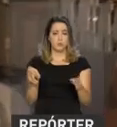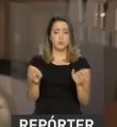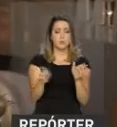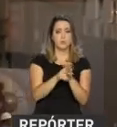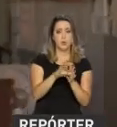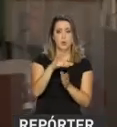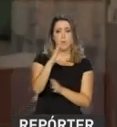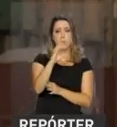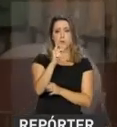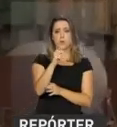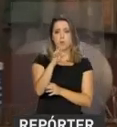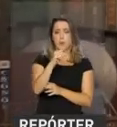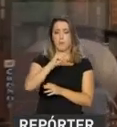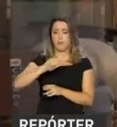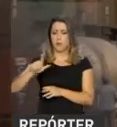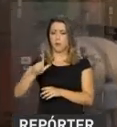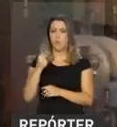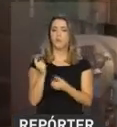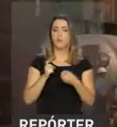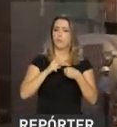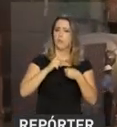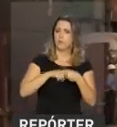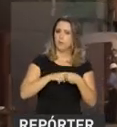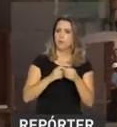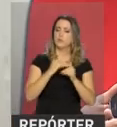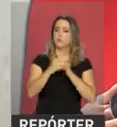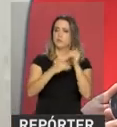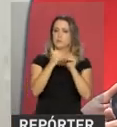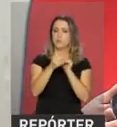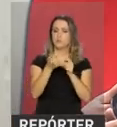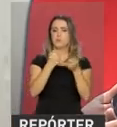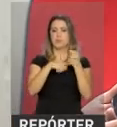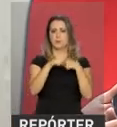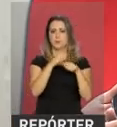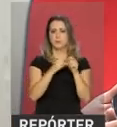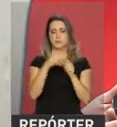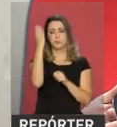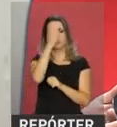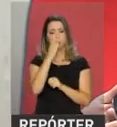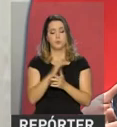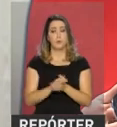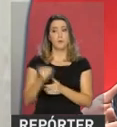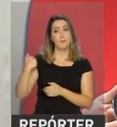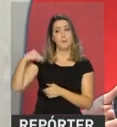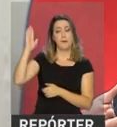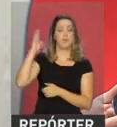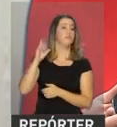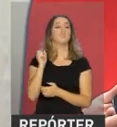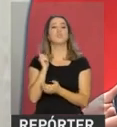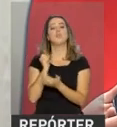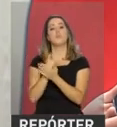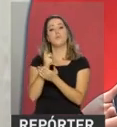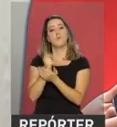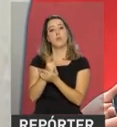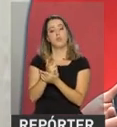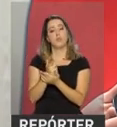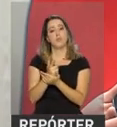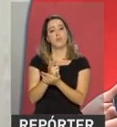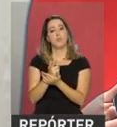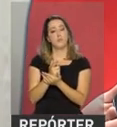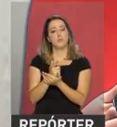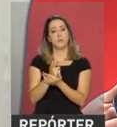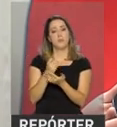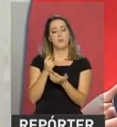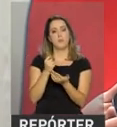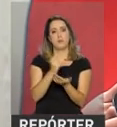governo isso demonstra a retomada do investimento no país o aumento das importações que é de aproximadamente 10% no